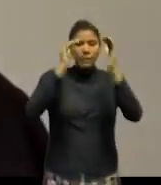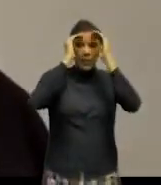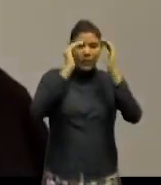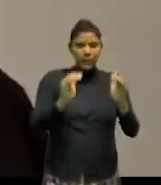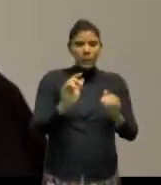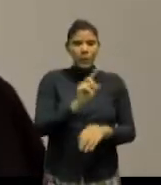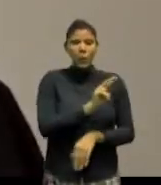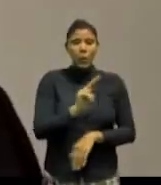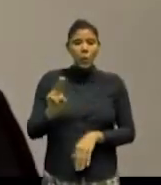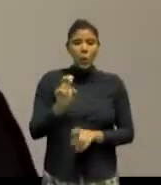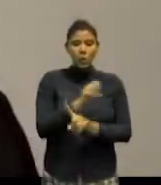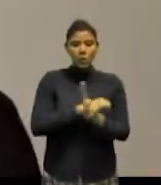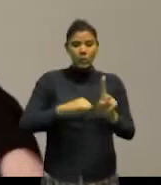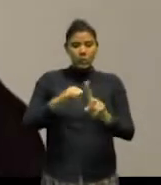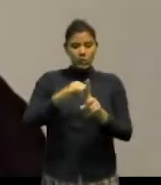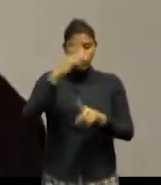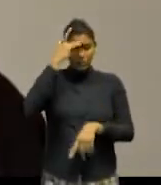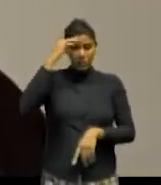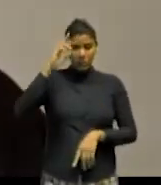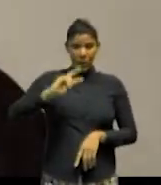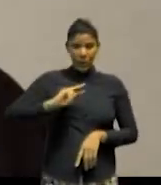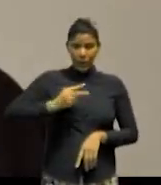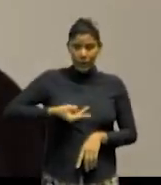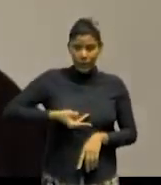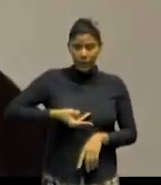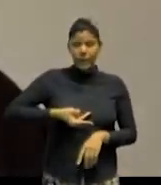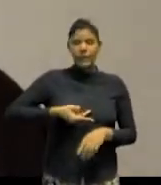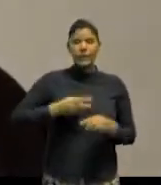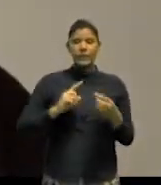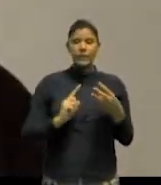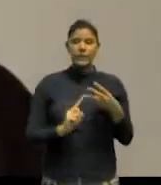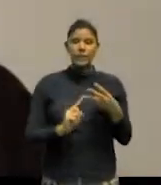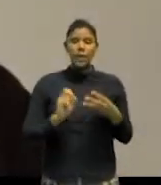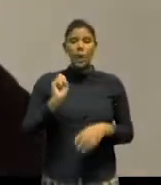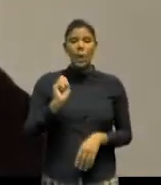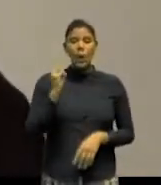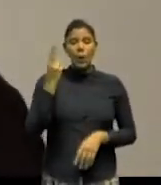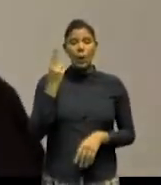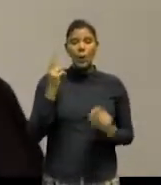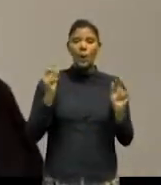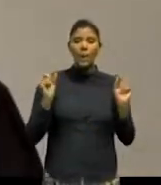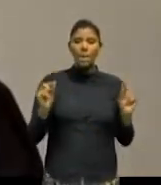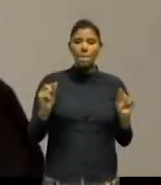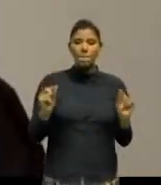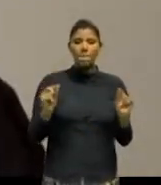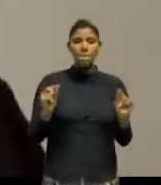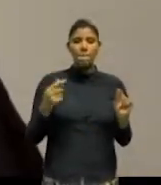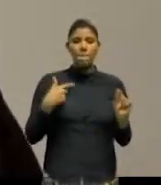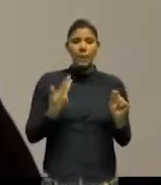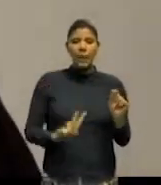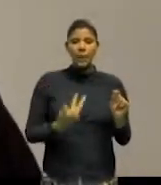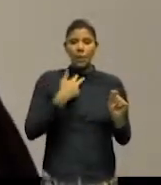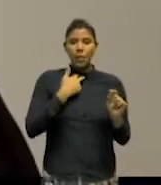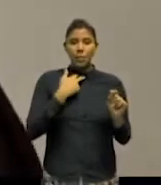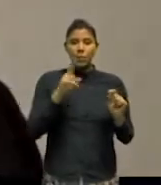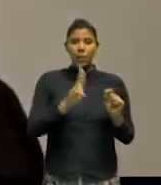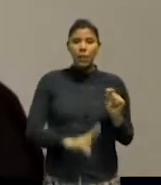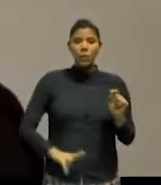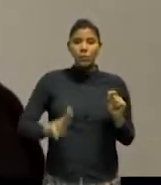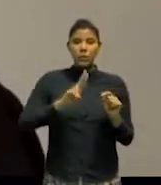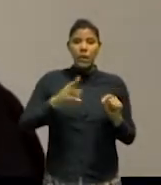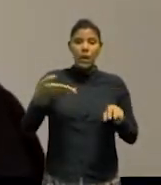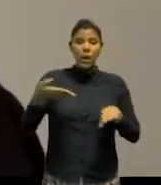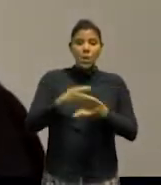documentos internos da empresa, o desrespeito, o impedimento do uso do banheiro conforme a identidade de gênero,